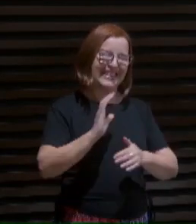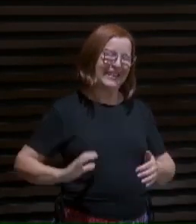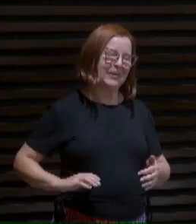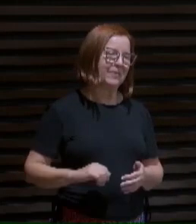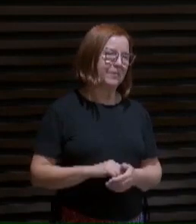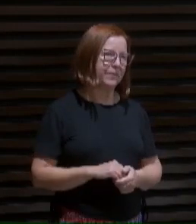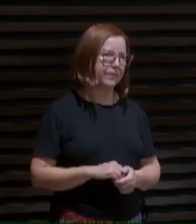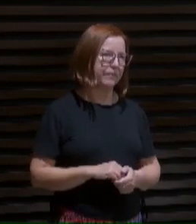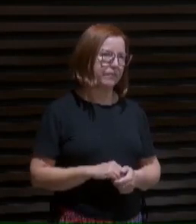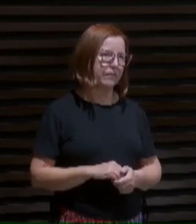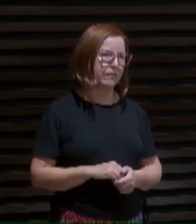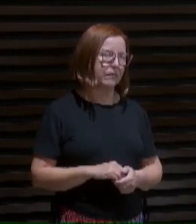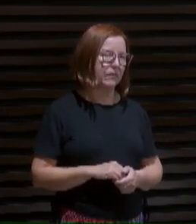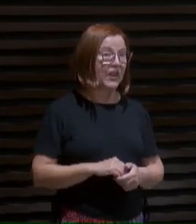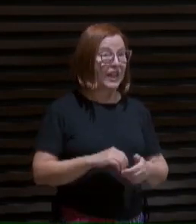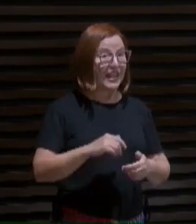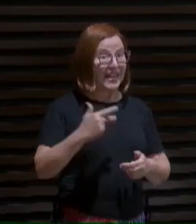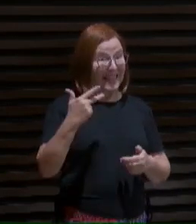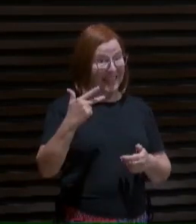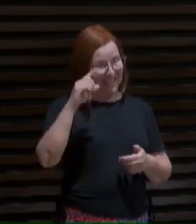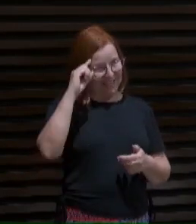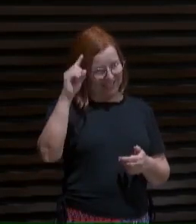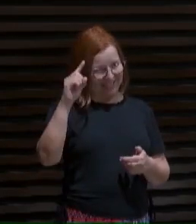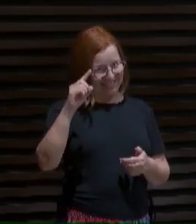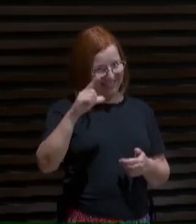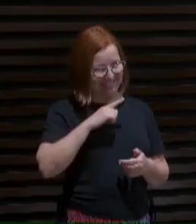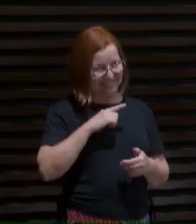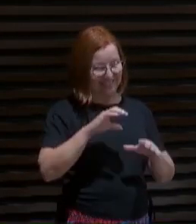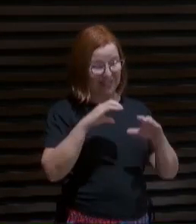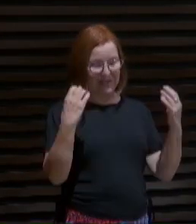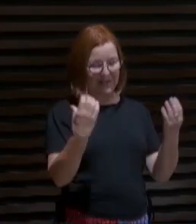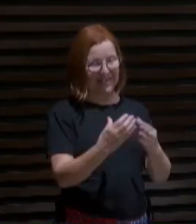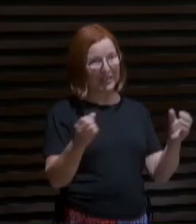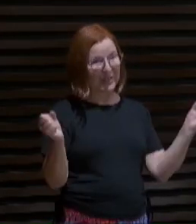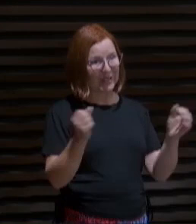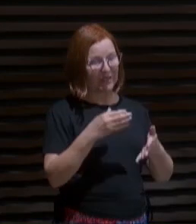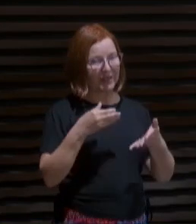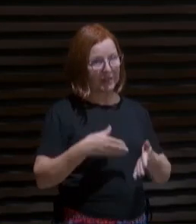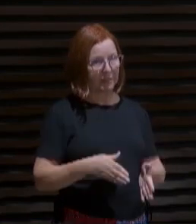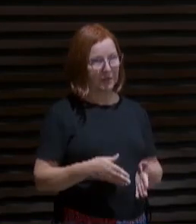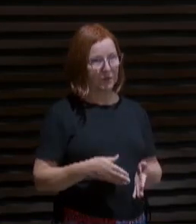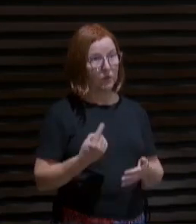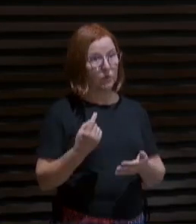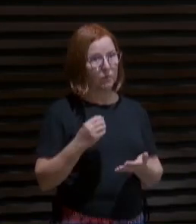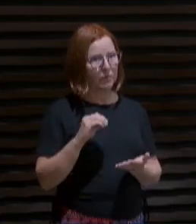Durante 3 dias nós estivemos no Congresso do Novo Nascimento com uma pauta,